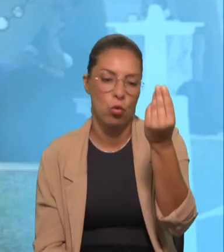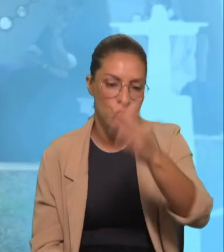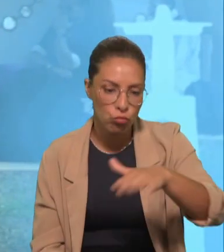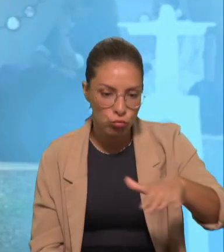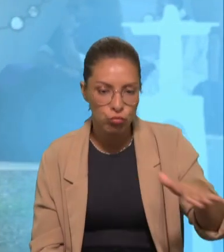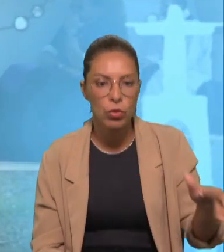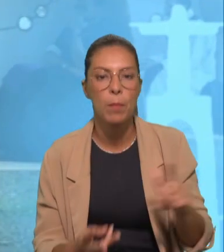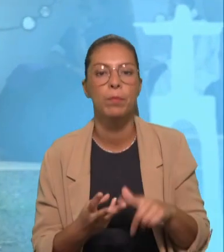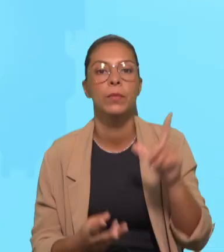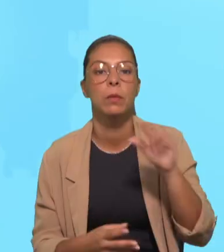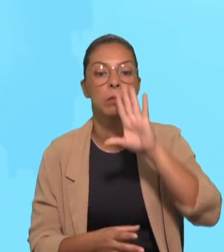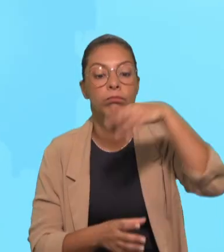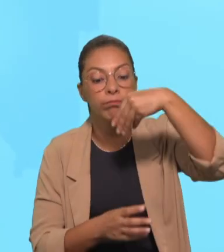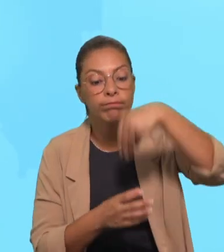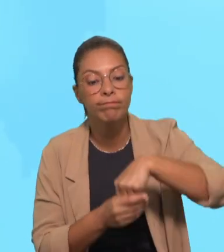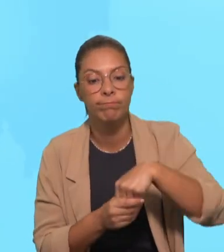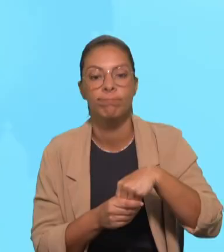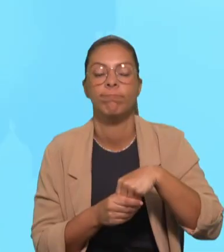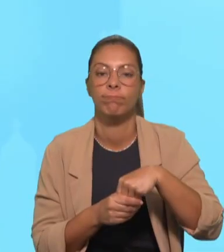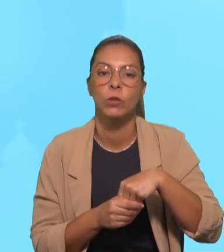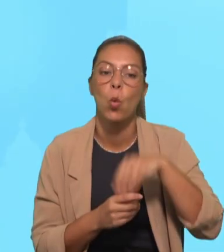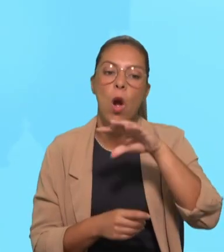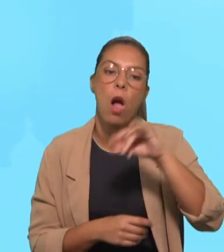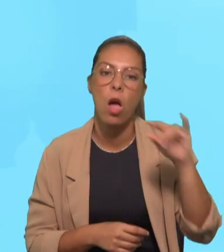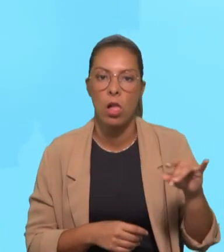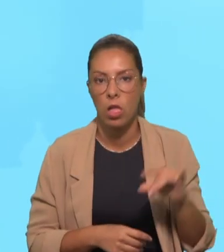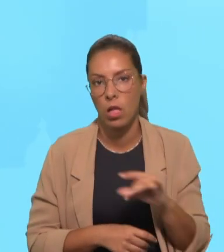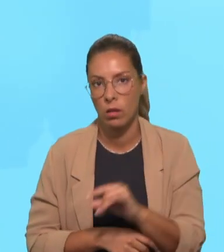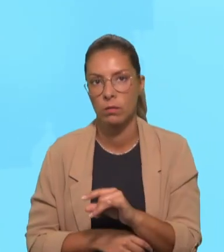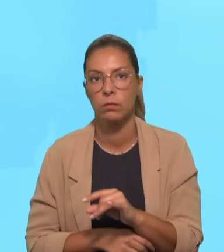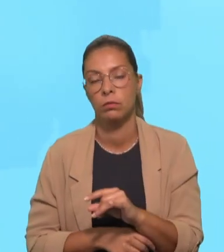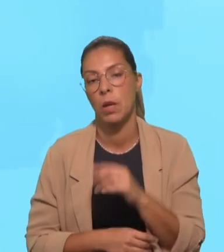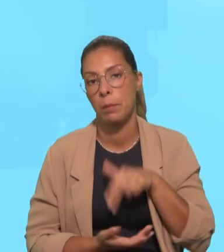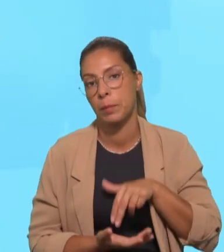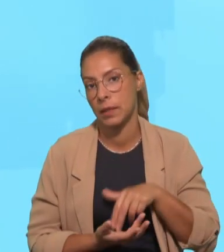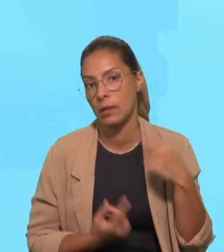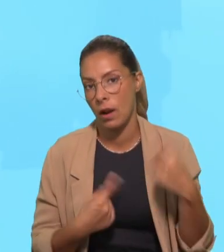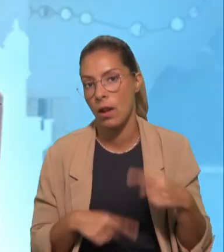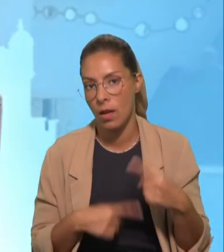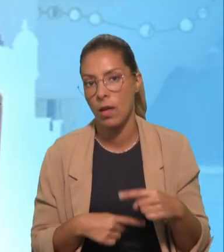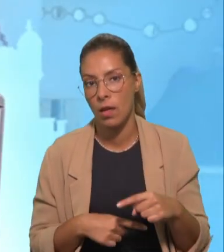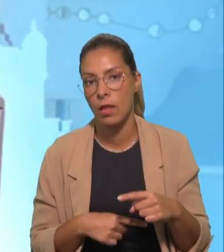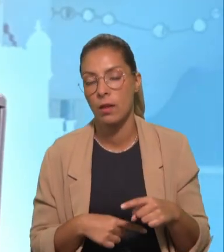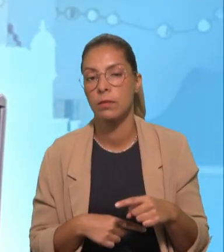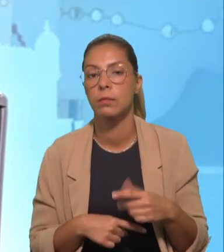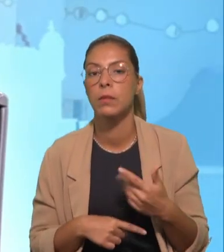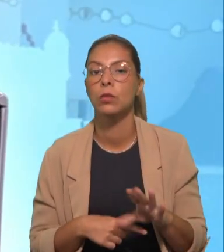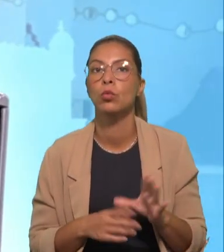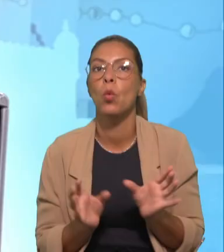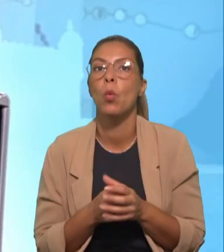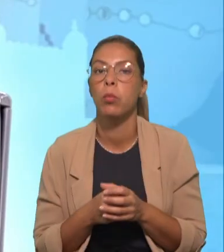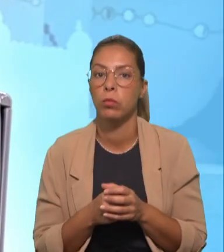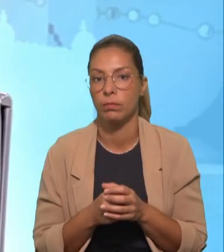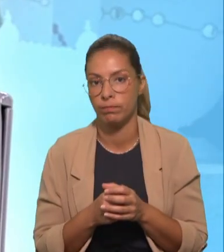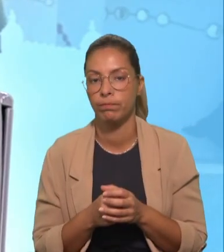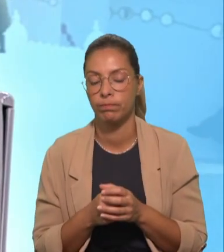é a própria comunidade que identifica os locais onde poderão estar presentes. Porque, evidentemente, os jovens que vão, o grupo que vai não conhece, não é?